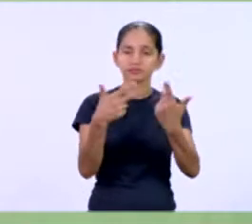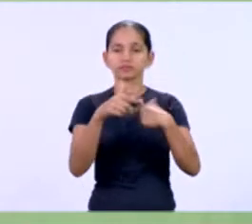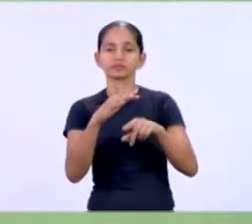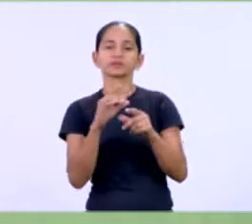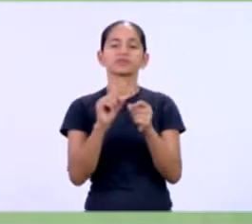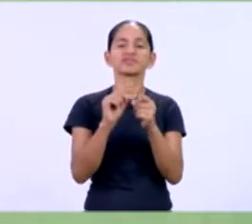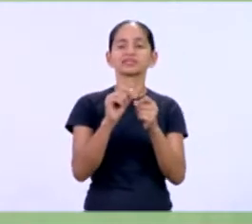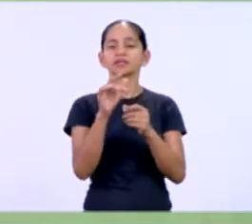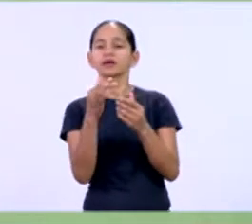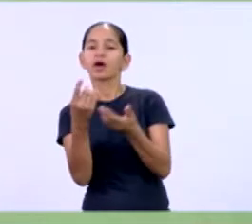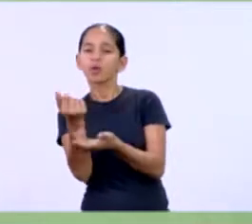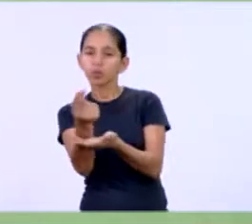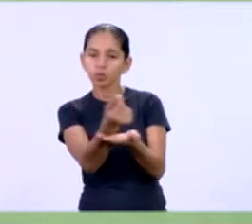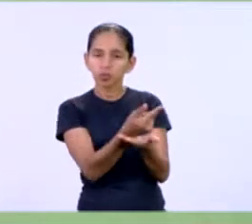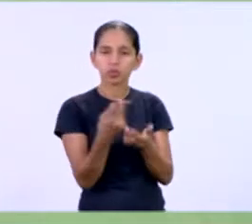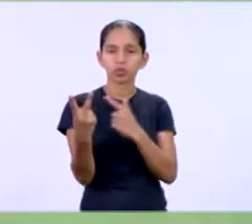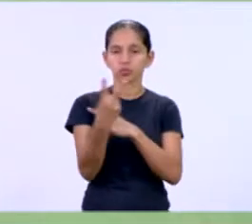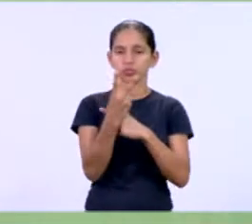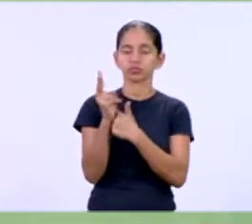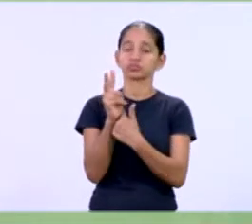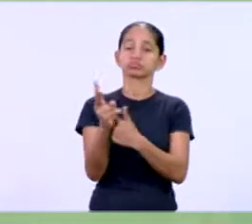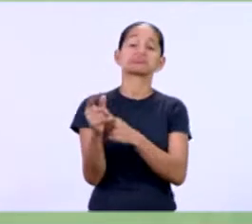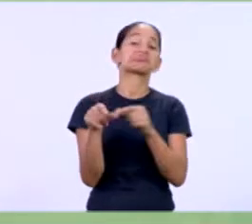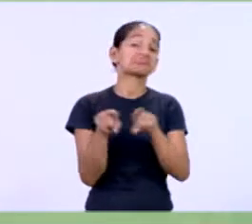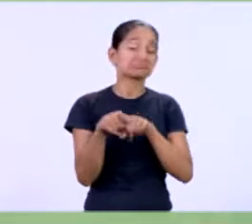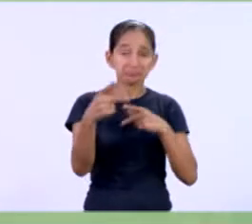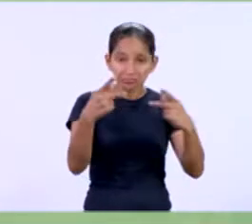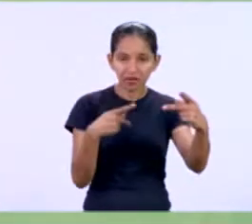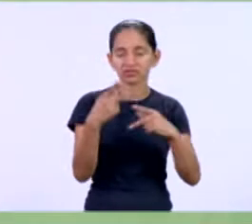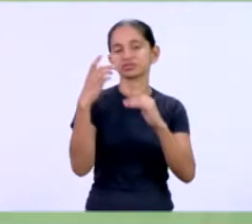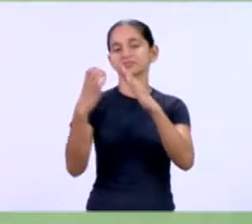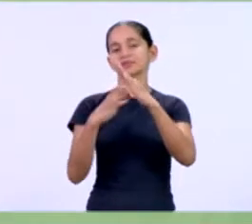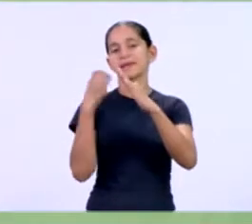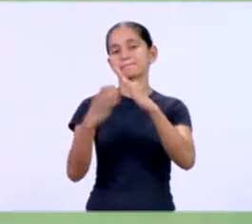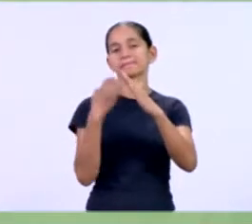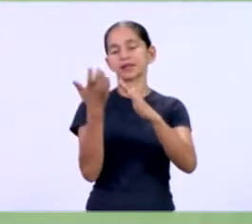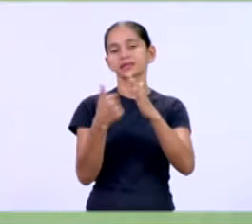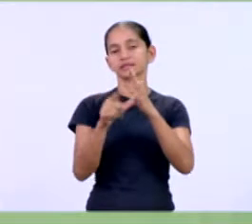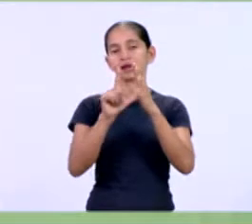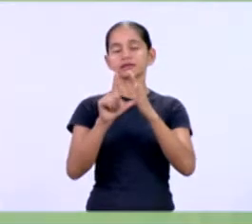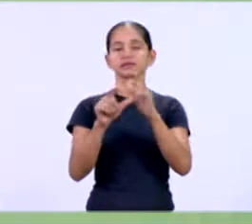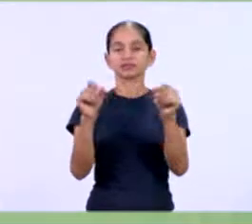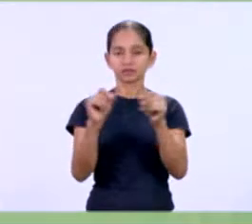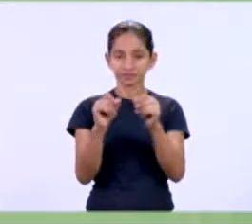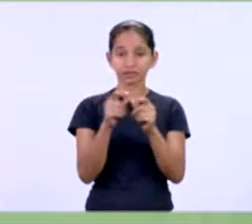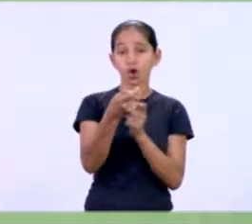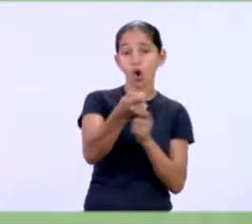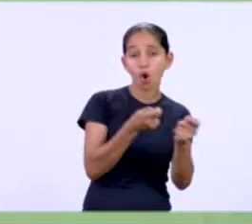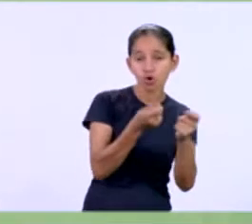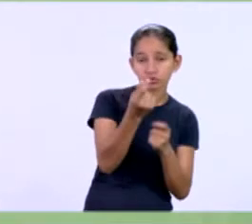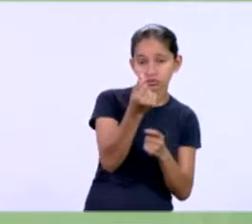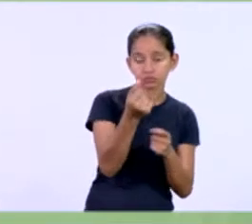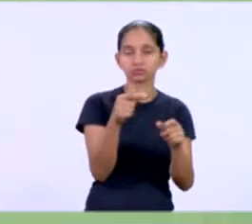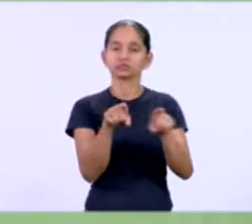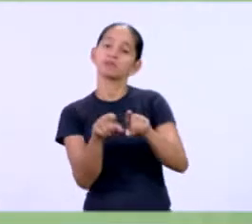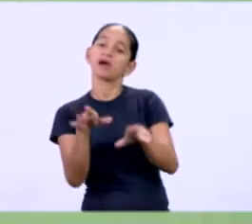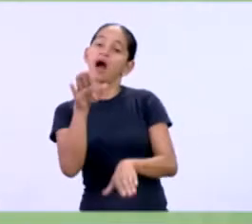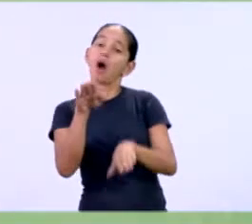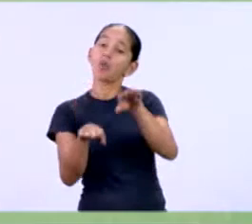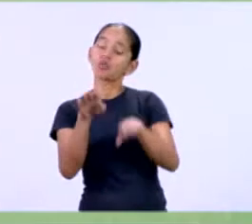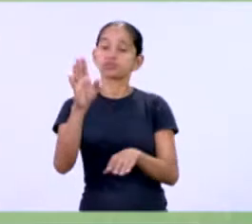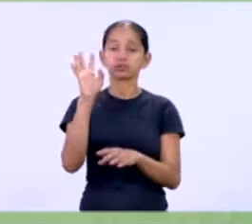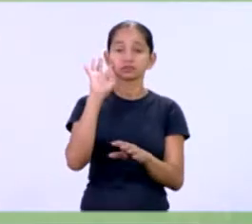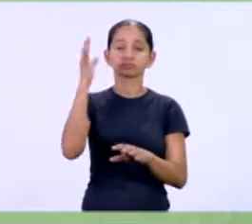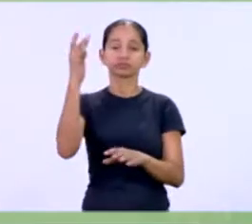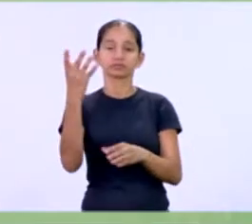organizações, sobre o planejamento empresarial, sobre o controle financeiro, as ações de controle